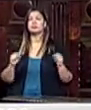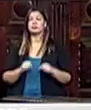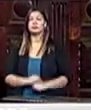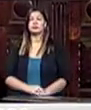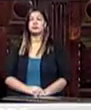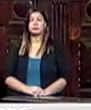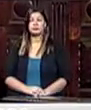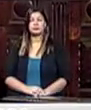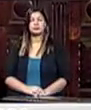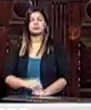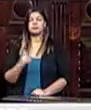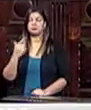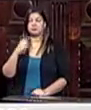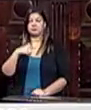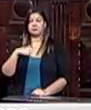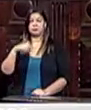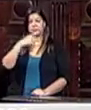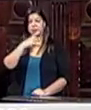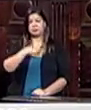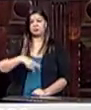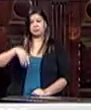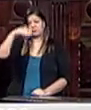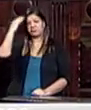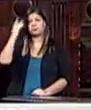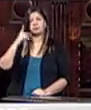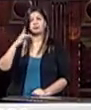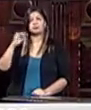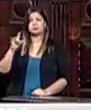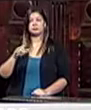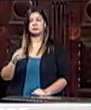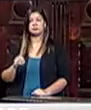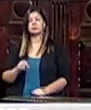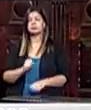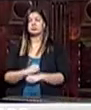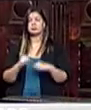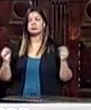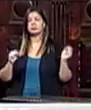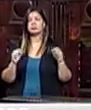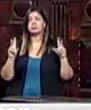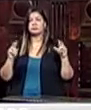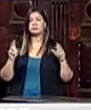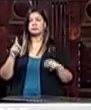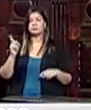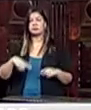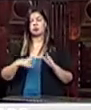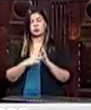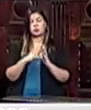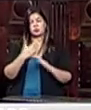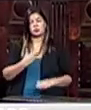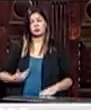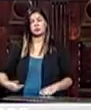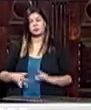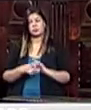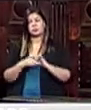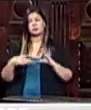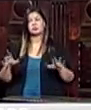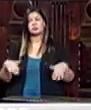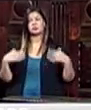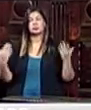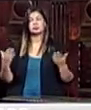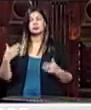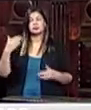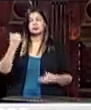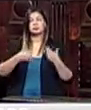maior. Nem Temer, nem Pezão. A grande questão é o modelo liberal. E qual é o discurso agora,